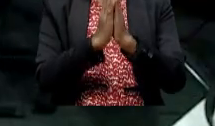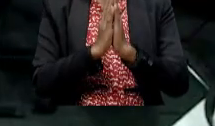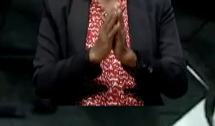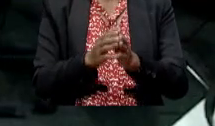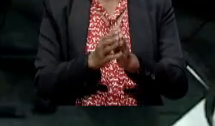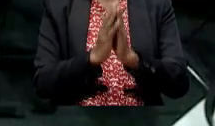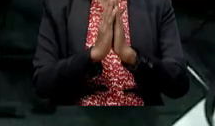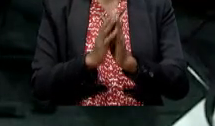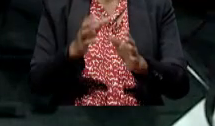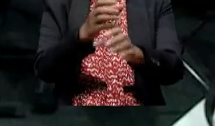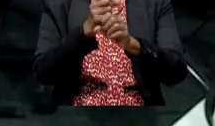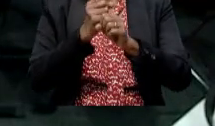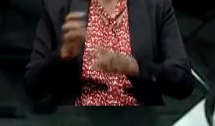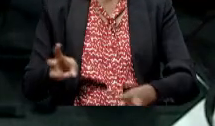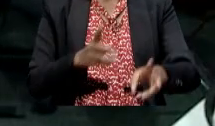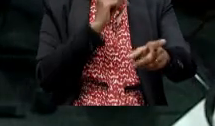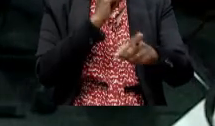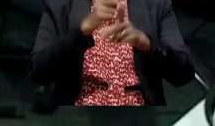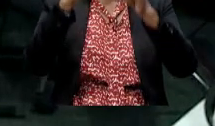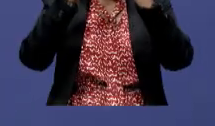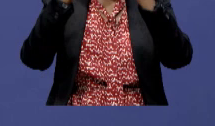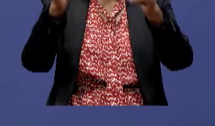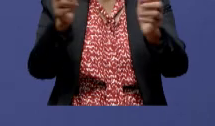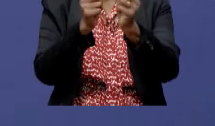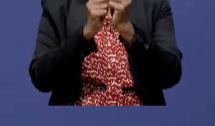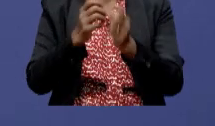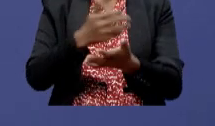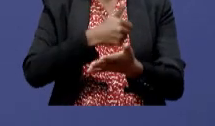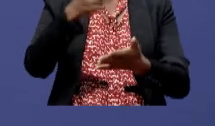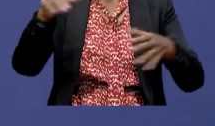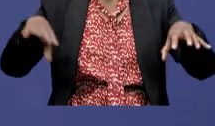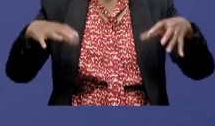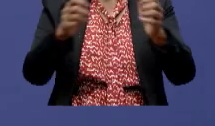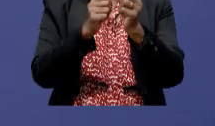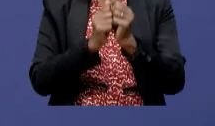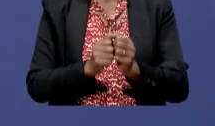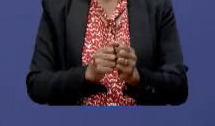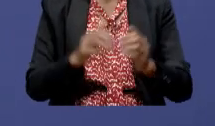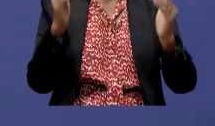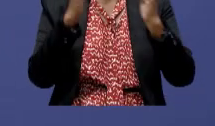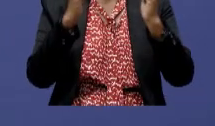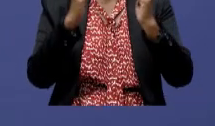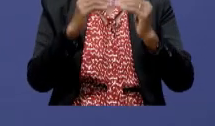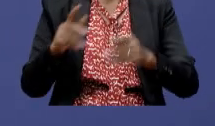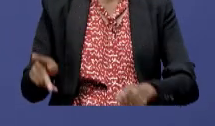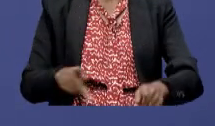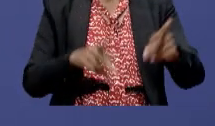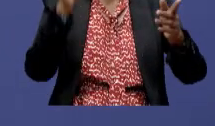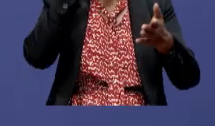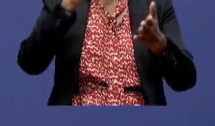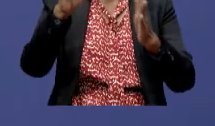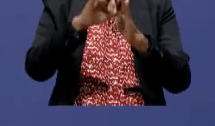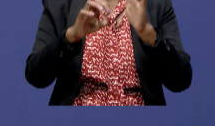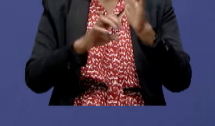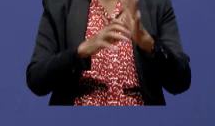no respeita malu com sistema pacífica no manan cooperação. Durante o Fórum NATO ba público, secretário Estados Unidos